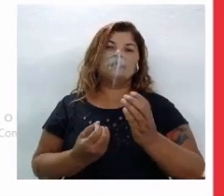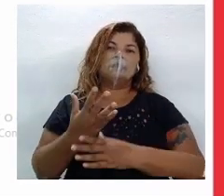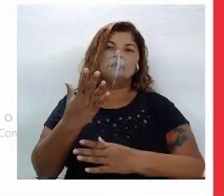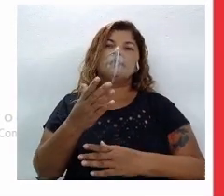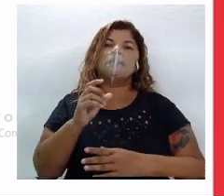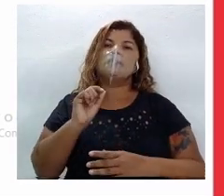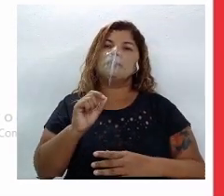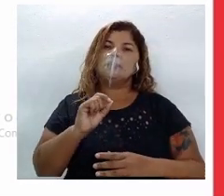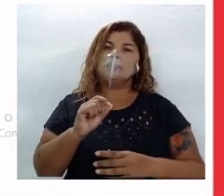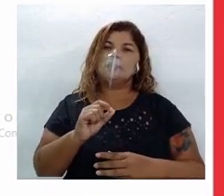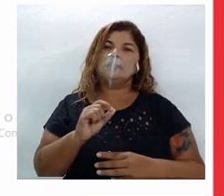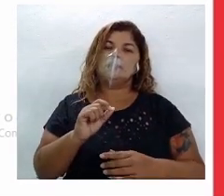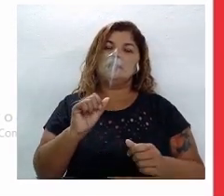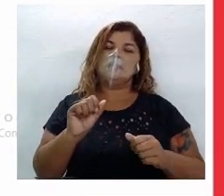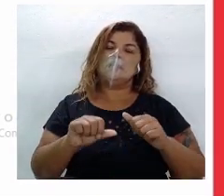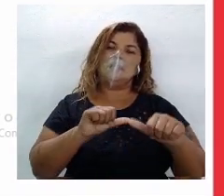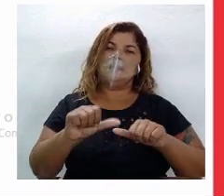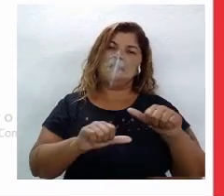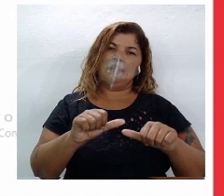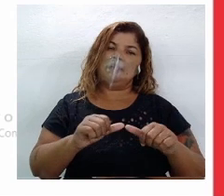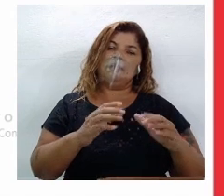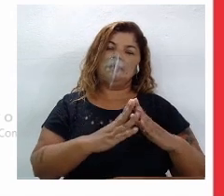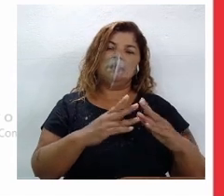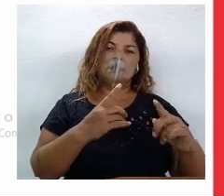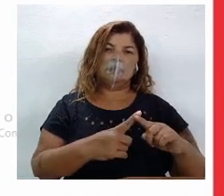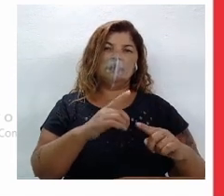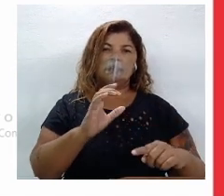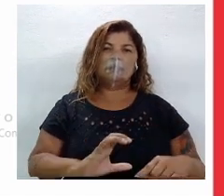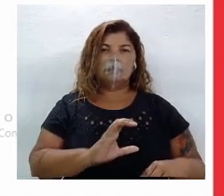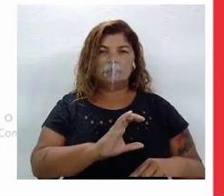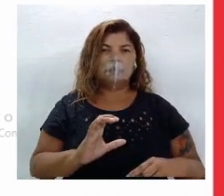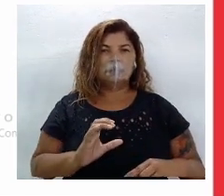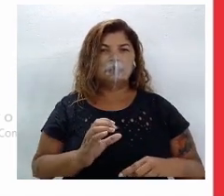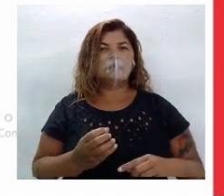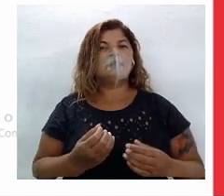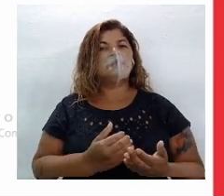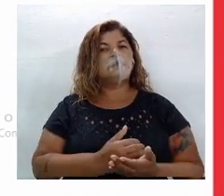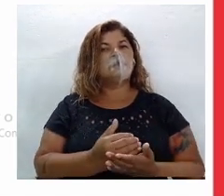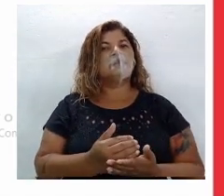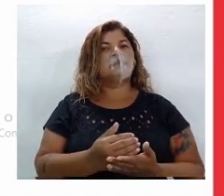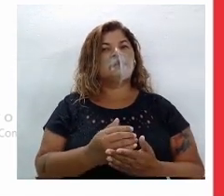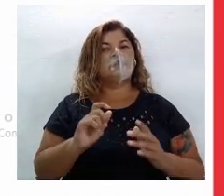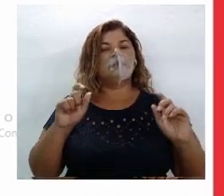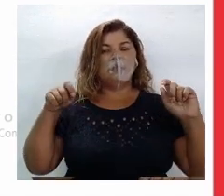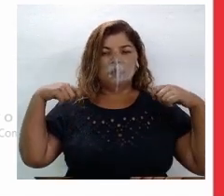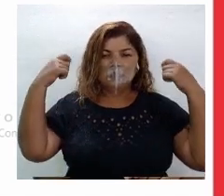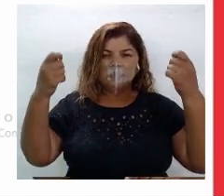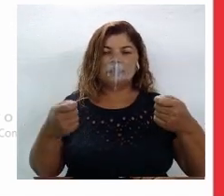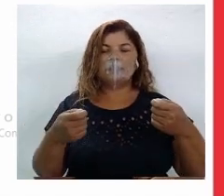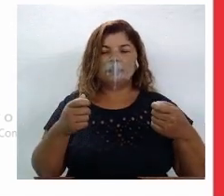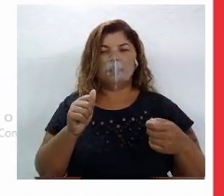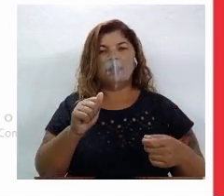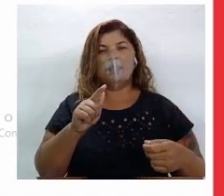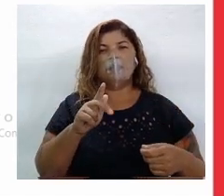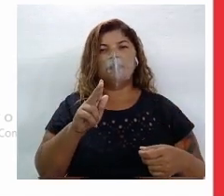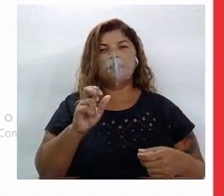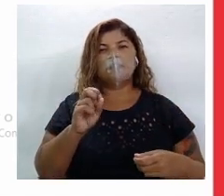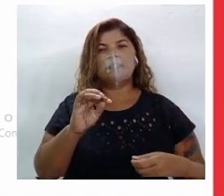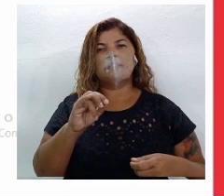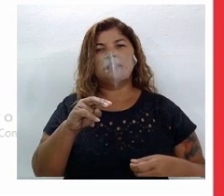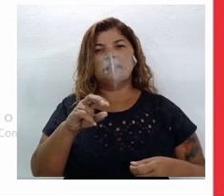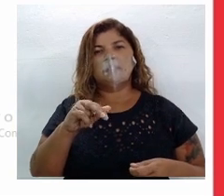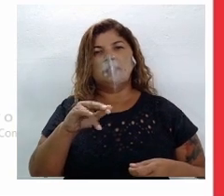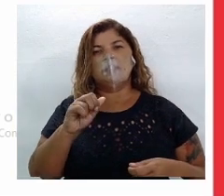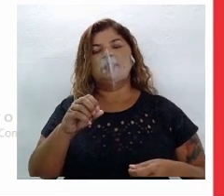protestante surgiu na tentativa de reformar a Igreja Católica, iniciada pelo monge